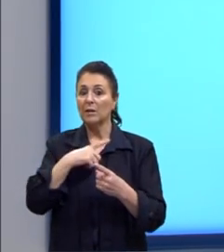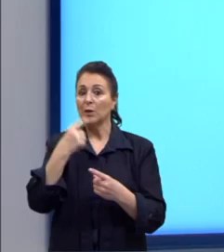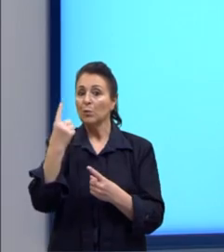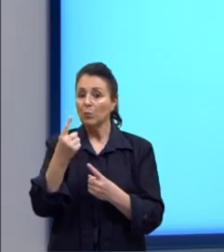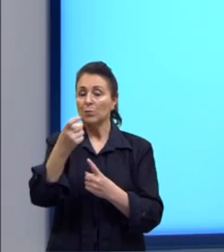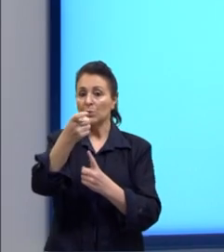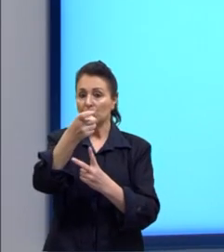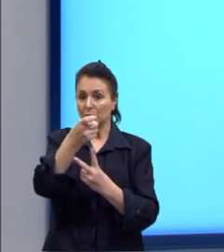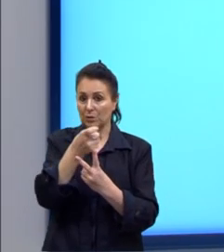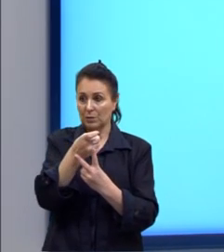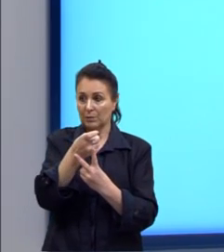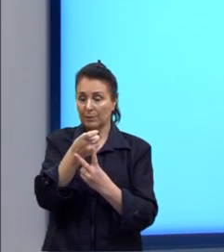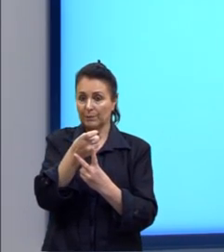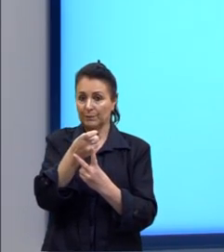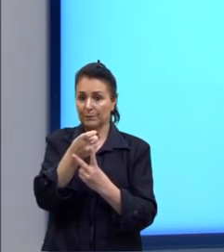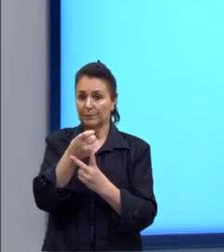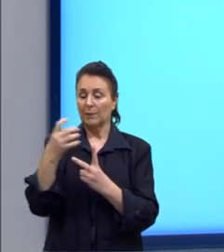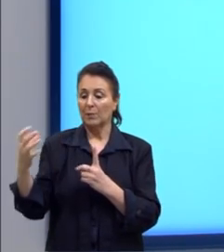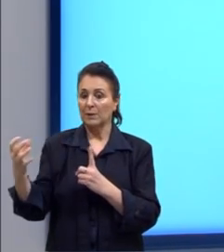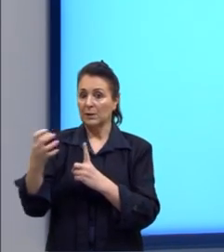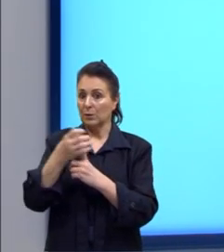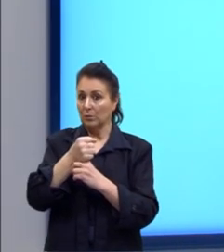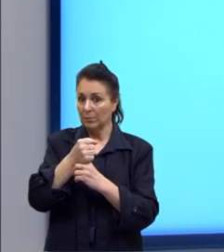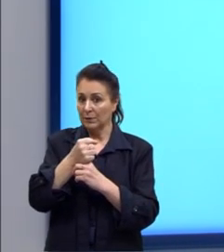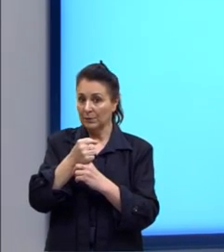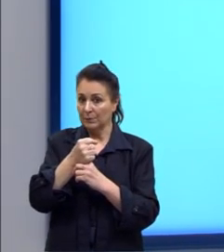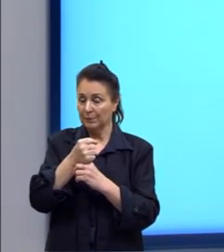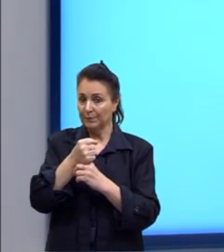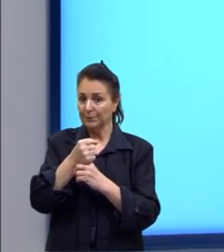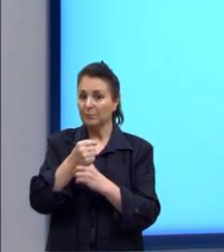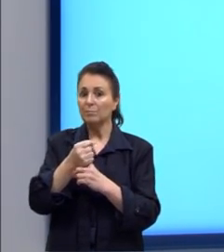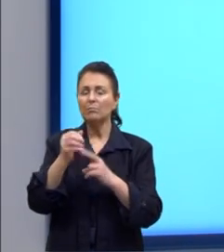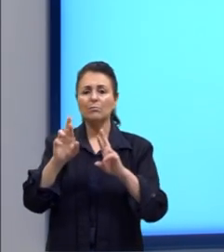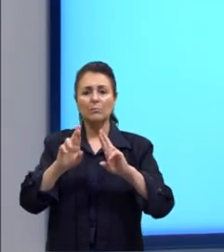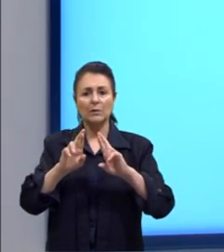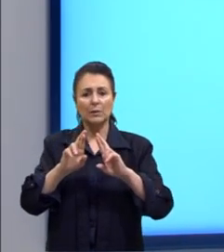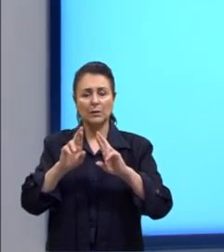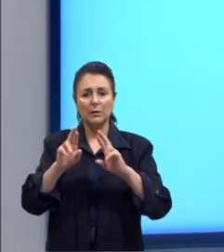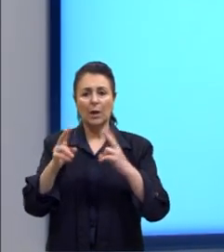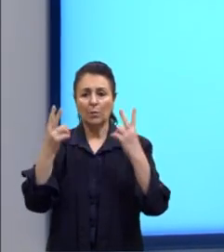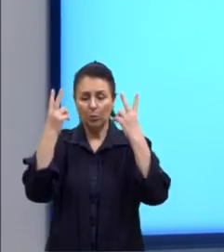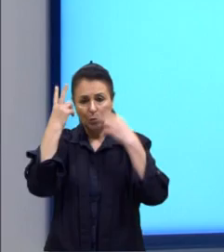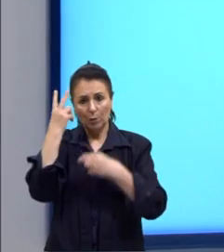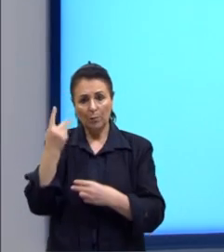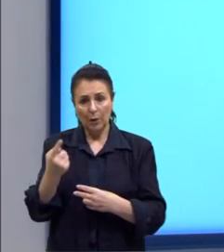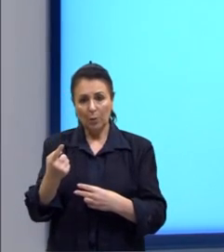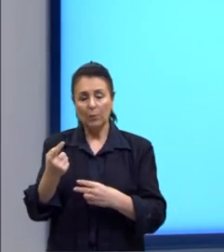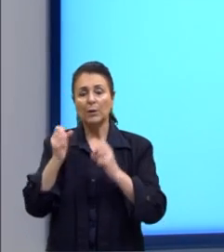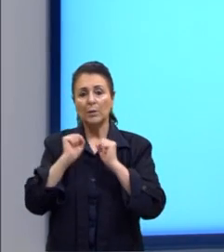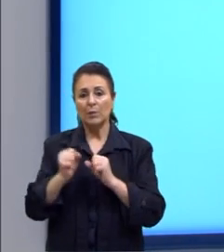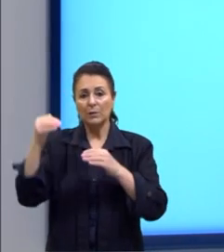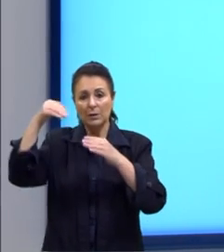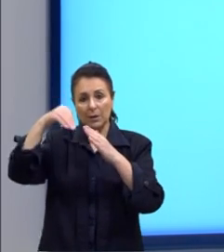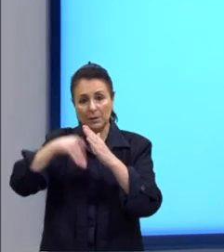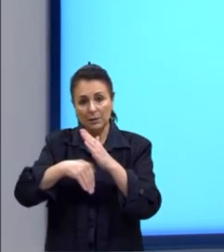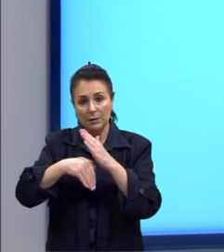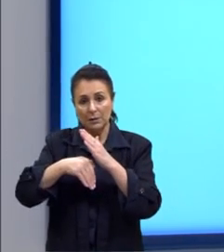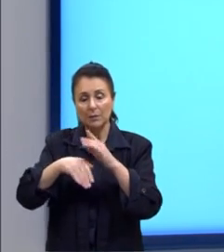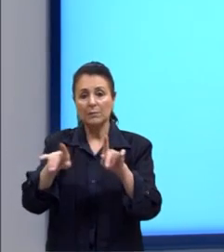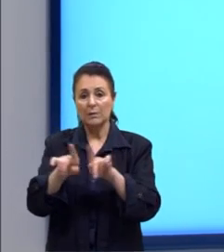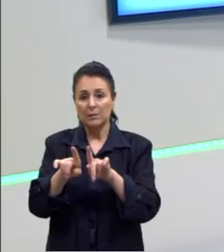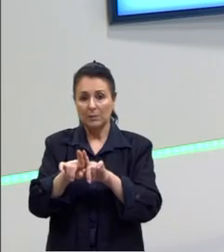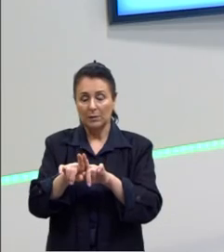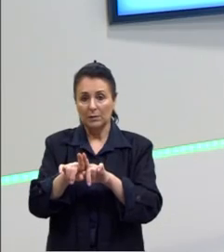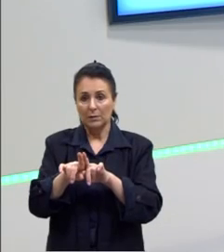dias ele pode ser dominante que ele vai ser normal ou pode ser recessivo que ele vai cortar doença vai